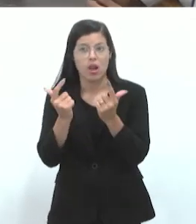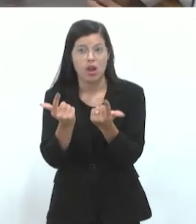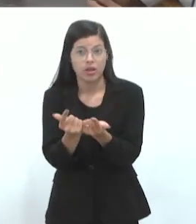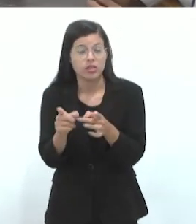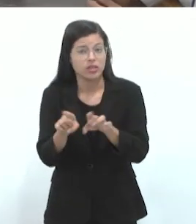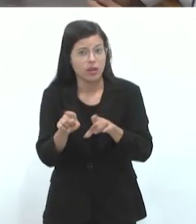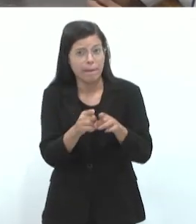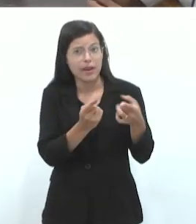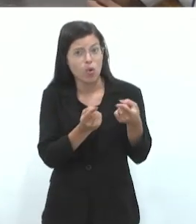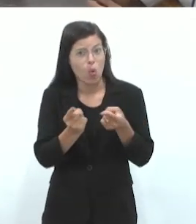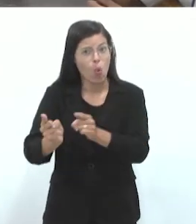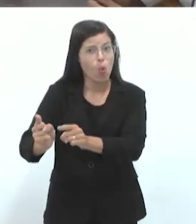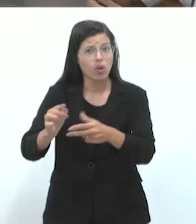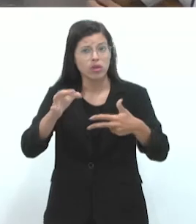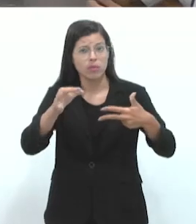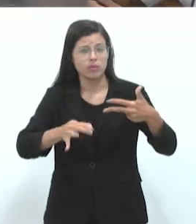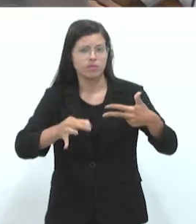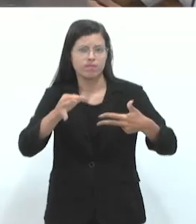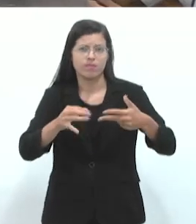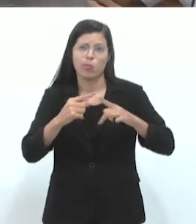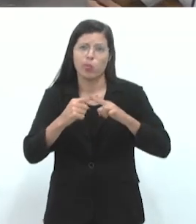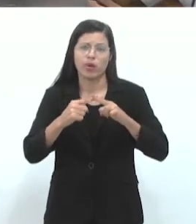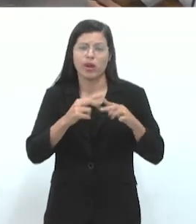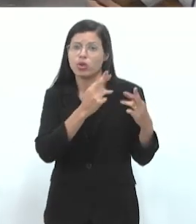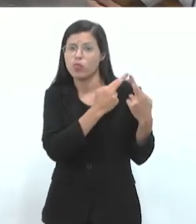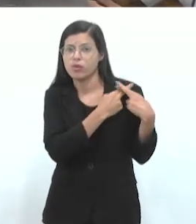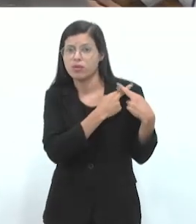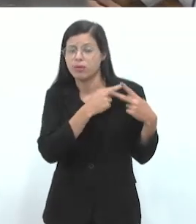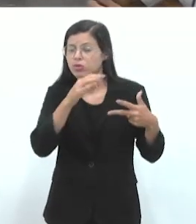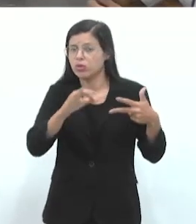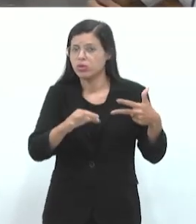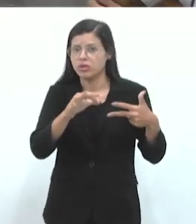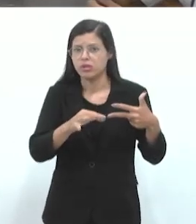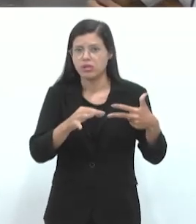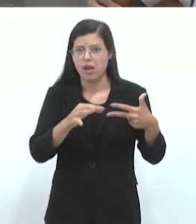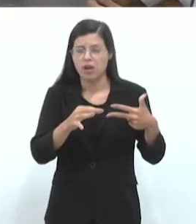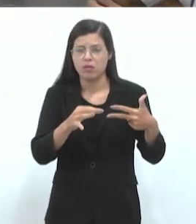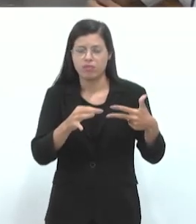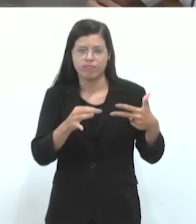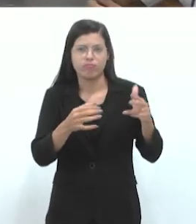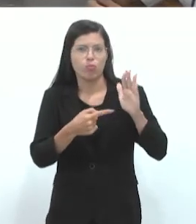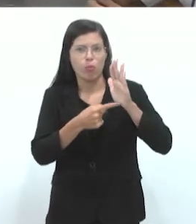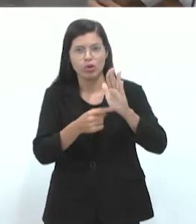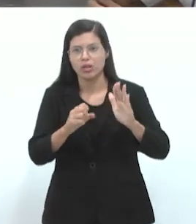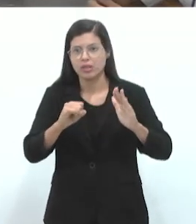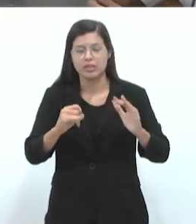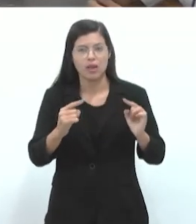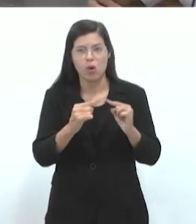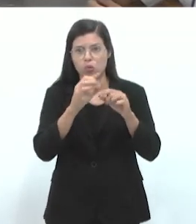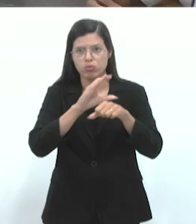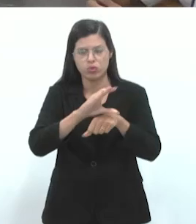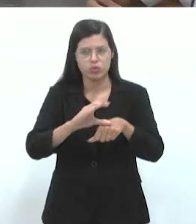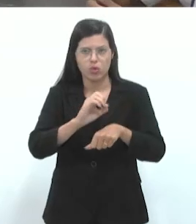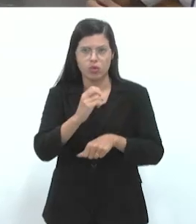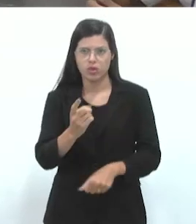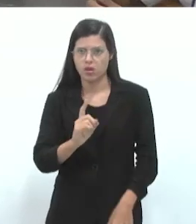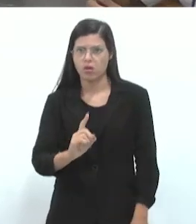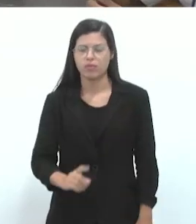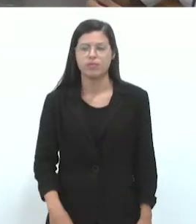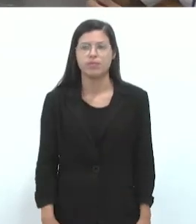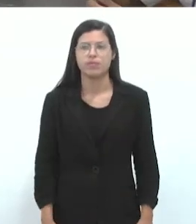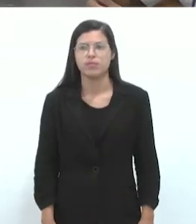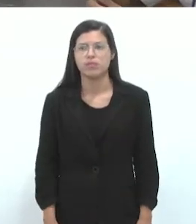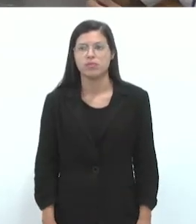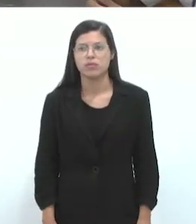judiciário. Verdade. Que é ele que tem que dizer se é constitucional ou não. Pô. Usurpando. Usurpa 2 poderes ao mesmo tempo. Mas a